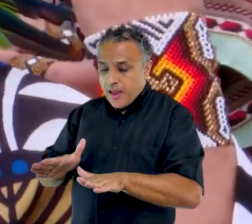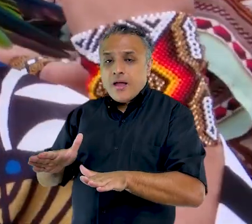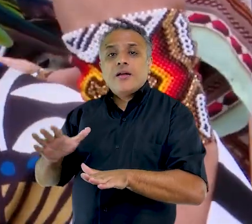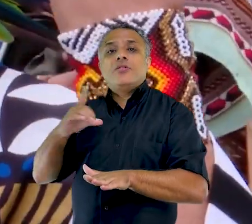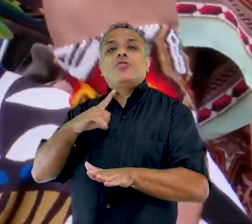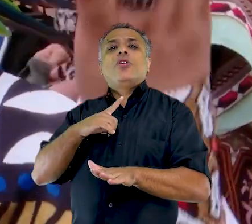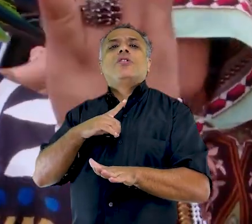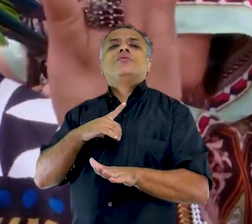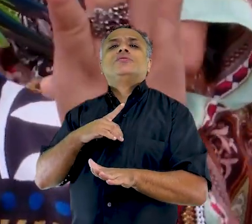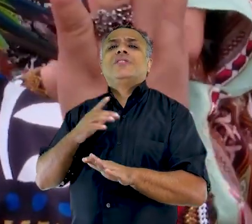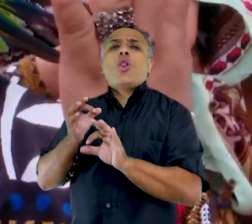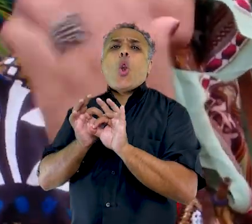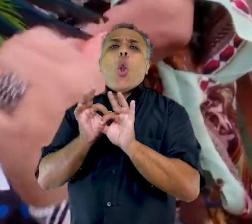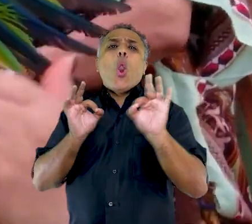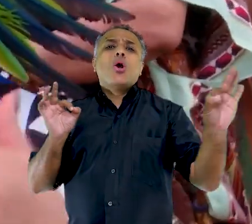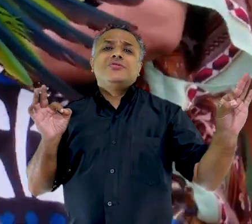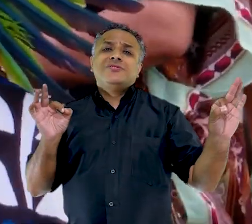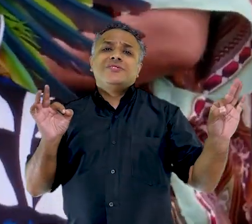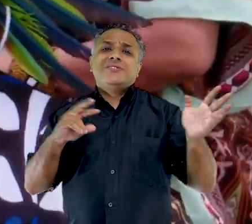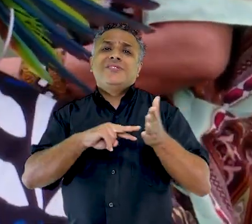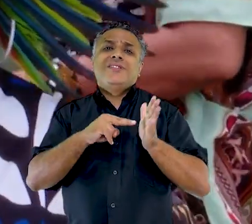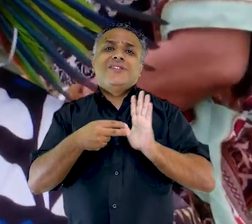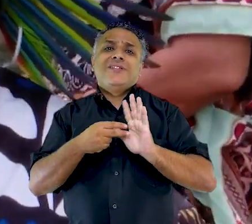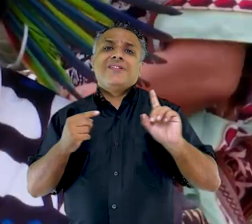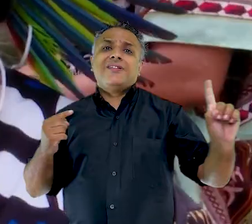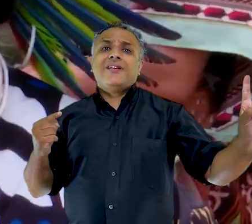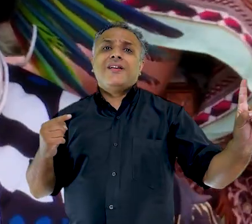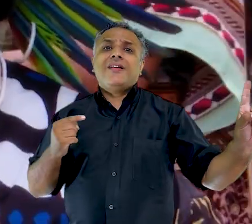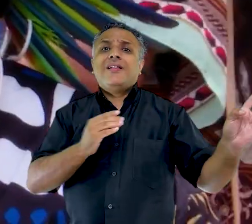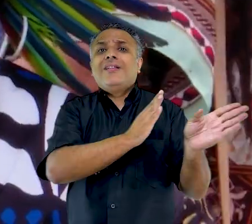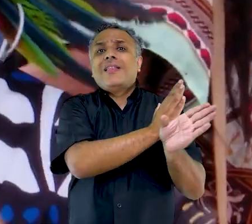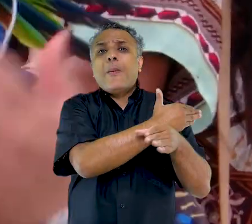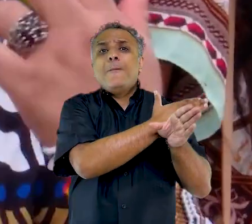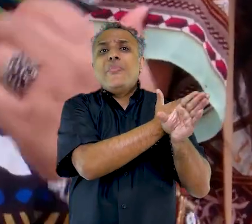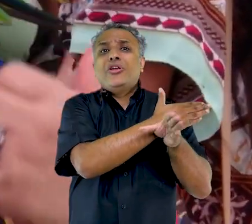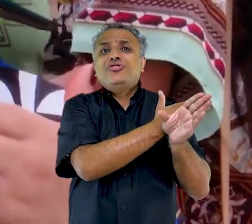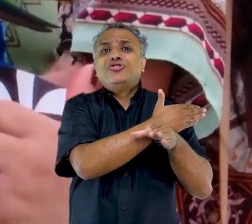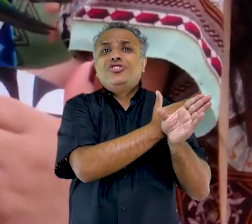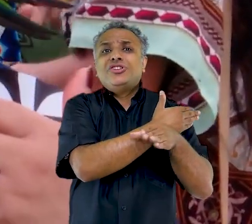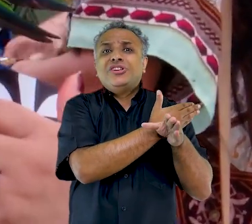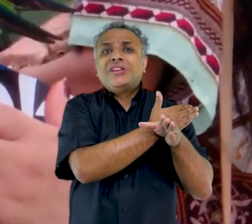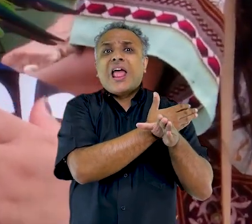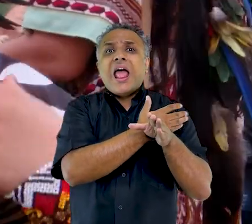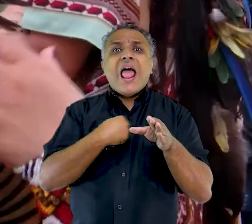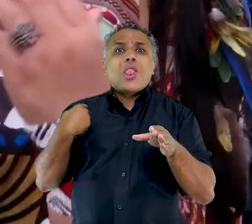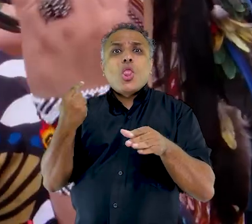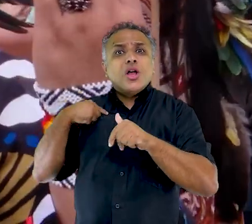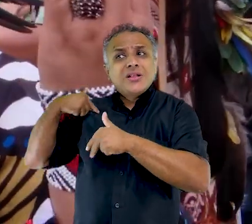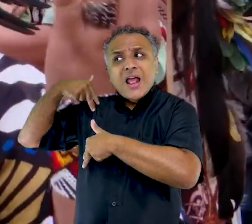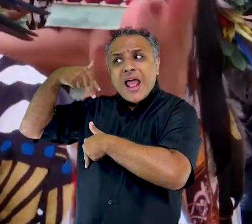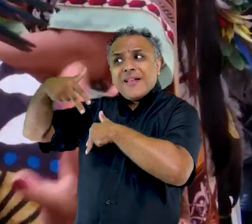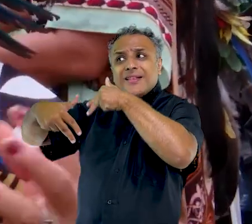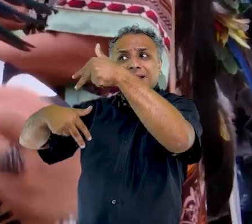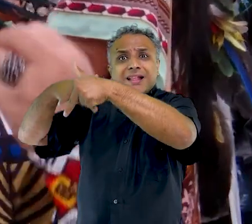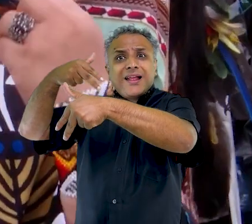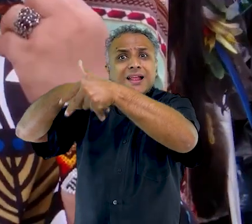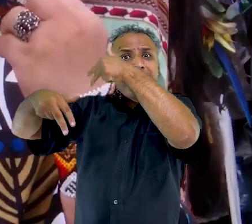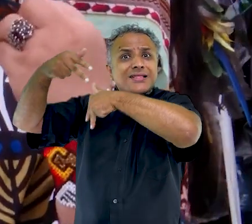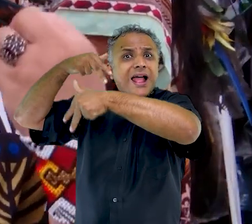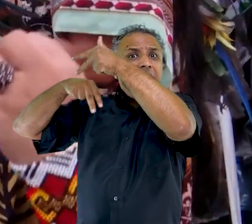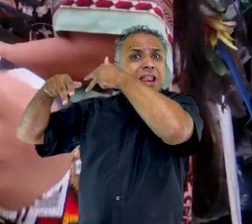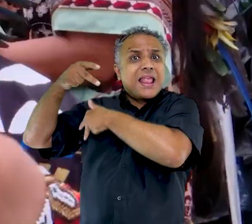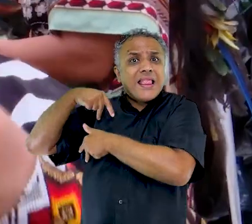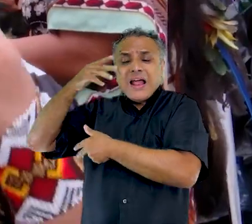ente querido distante de nós, significa que ele está perdido. E a nossa ancestralidade, ela